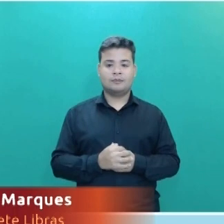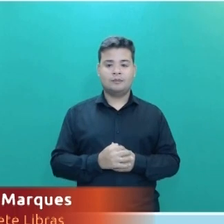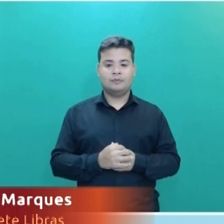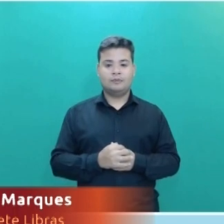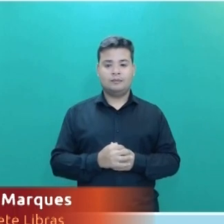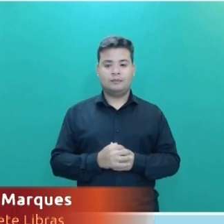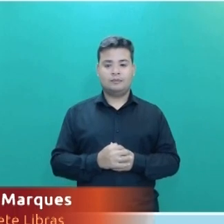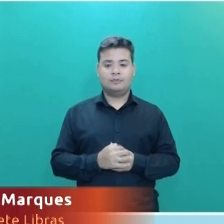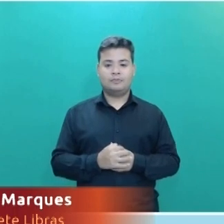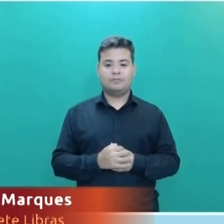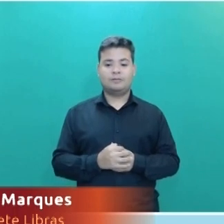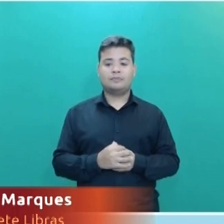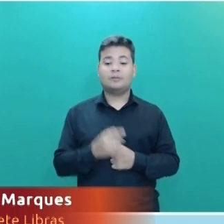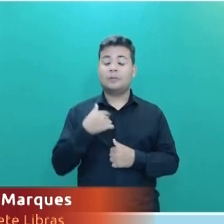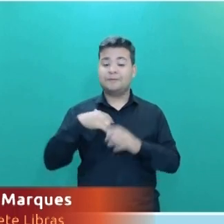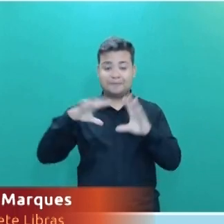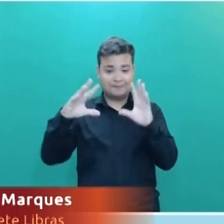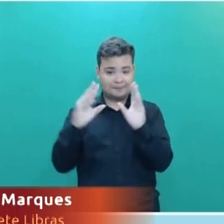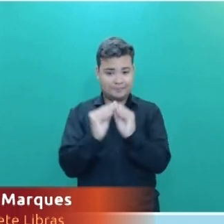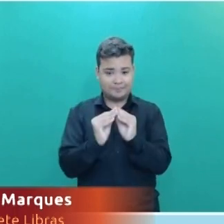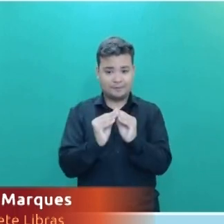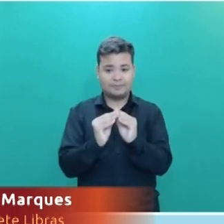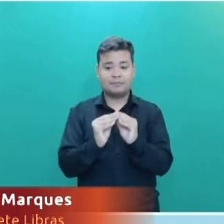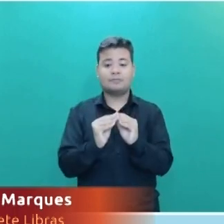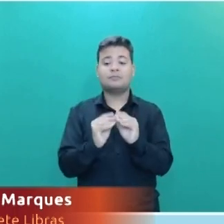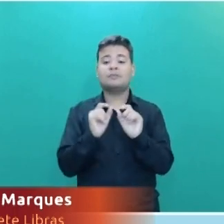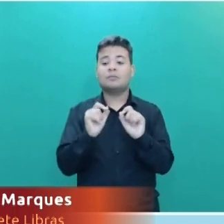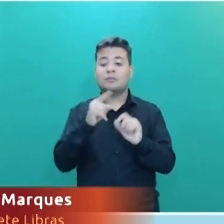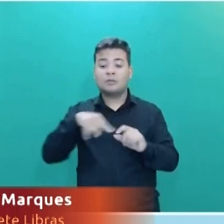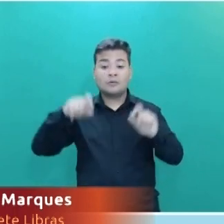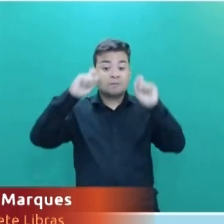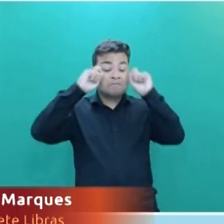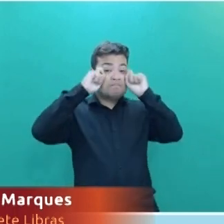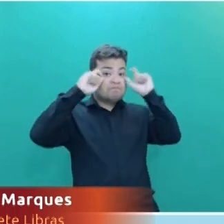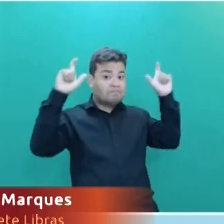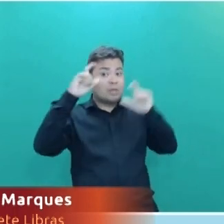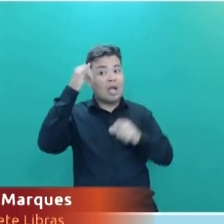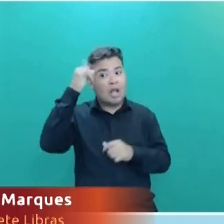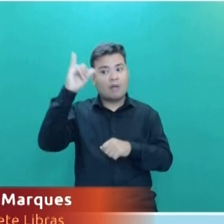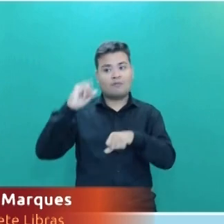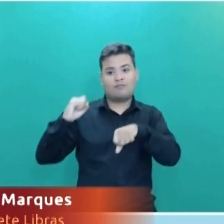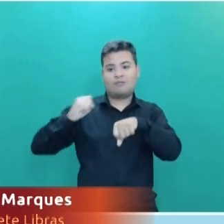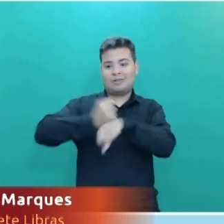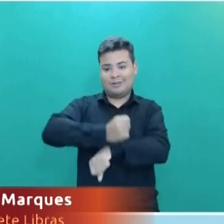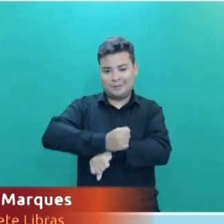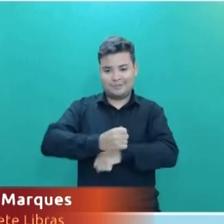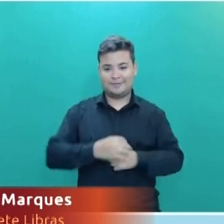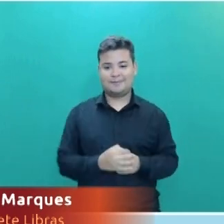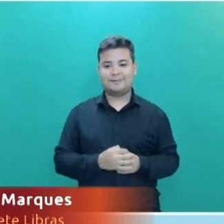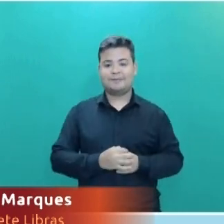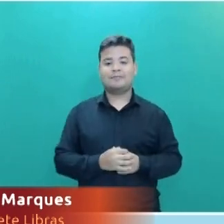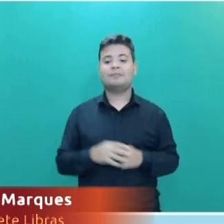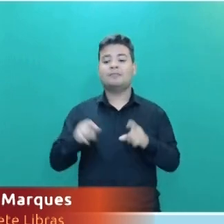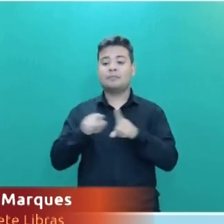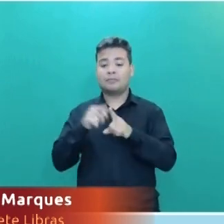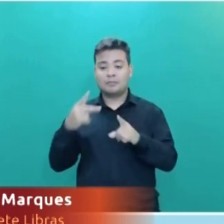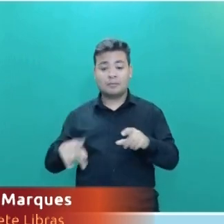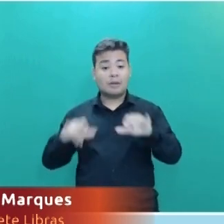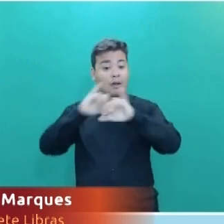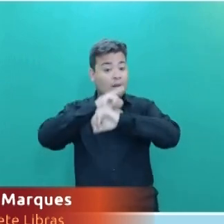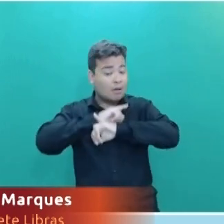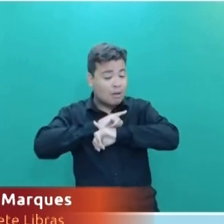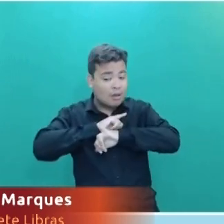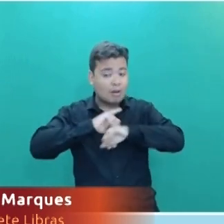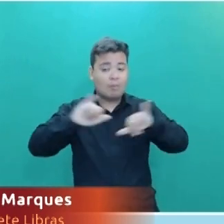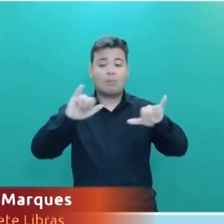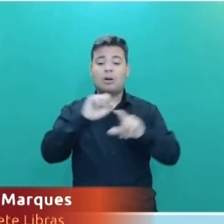A minha palavra final é: fique de olho aberto, não virar escravo. E uma mensagem da nossa campanha dirigida a toda a sociedade,